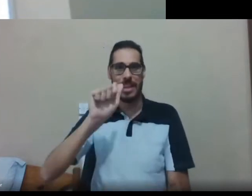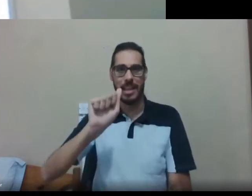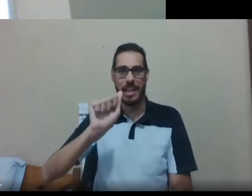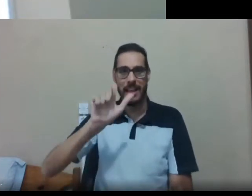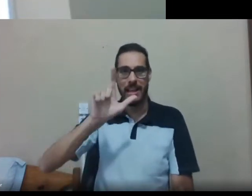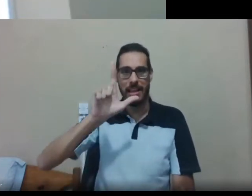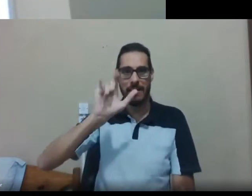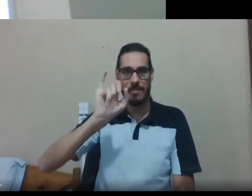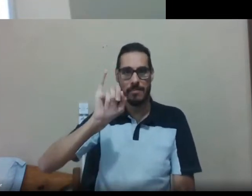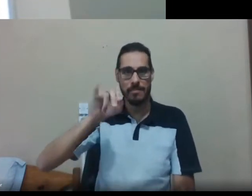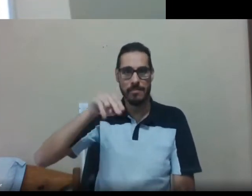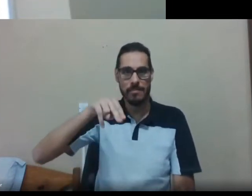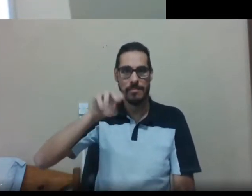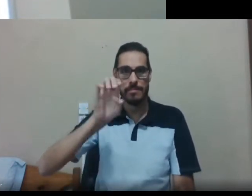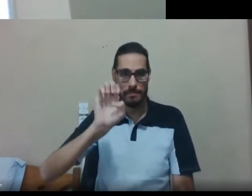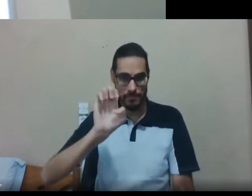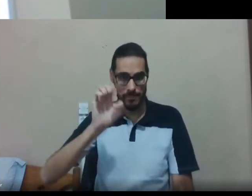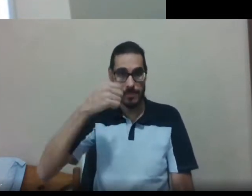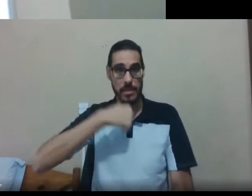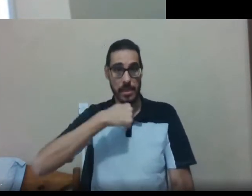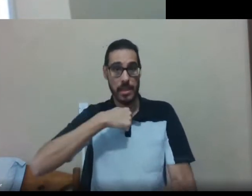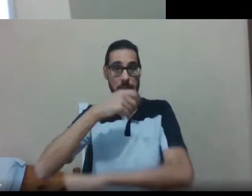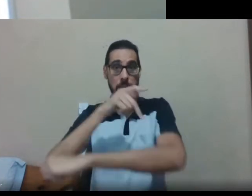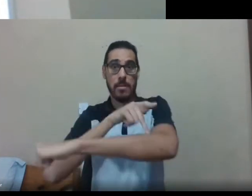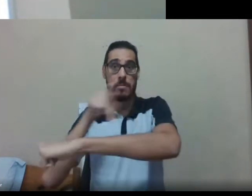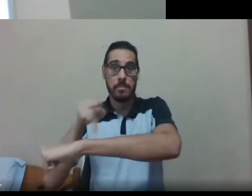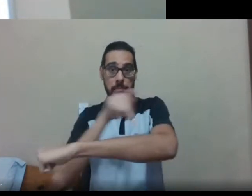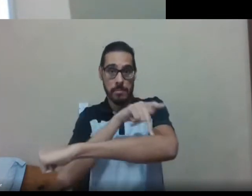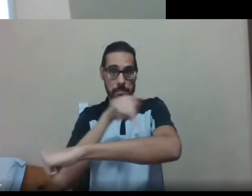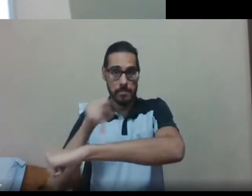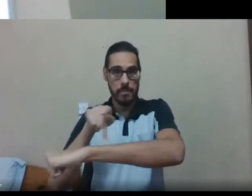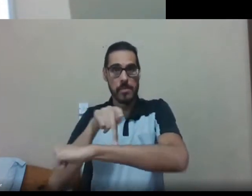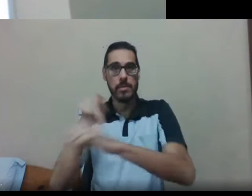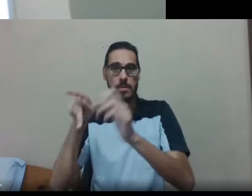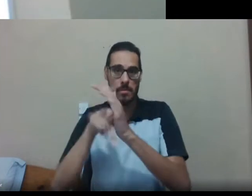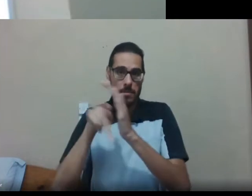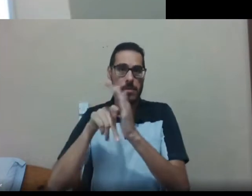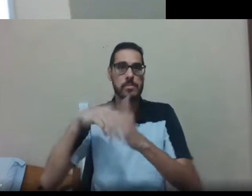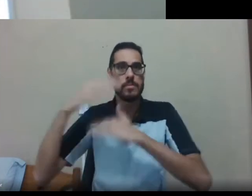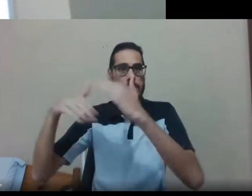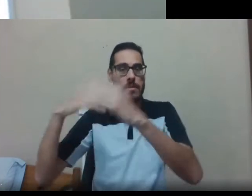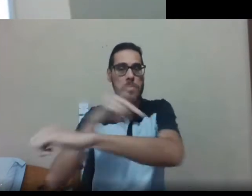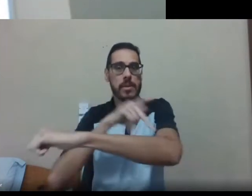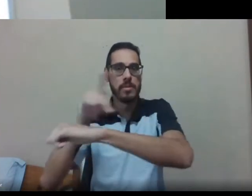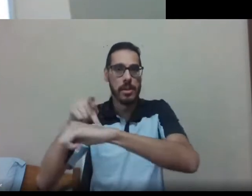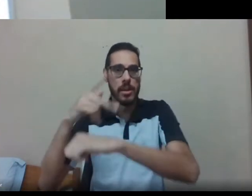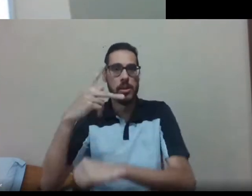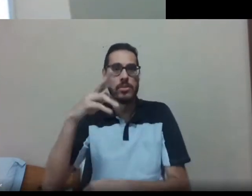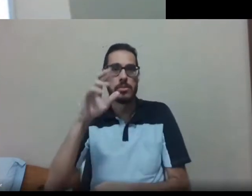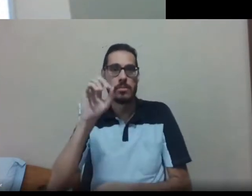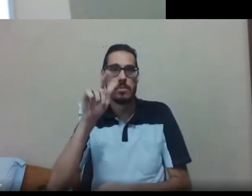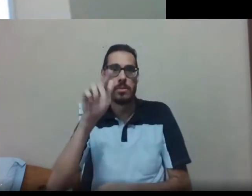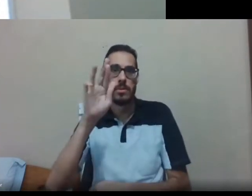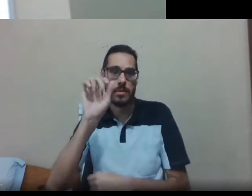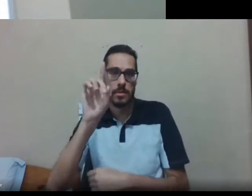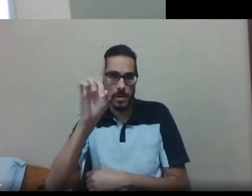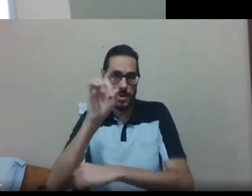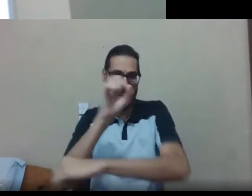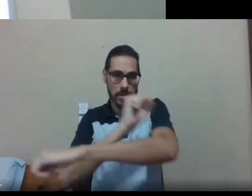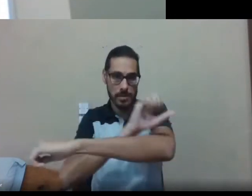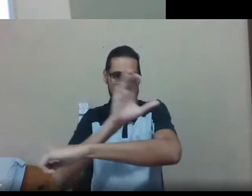Carlos. Agradecemos a presença de todos vocês para essa nossa conversa, com